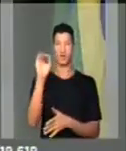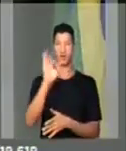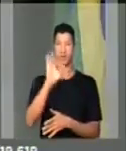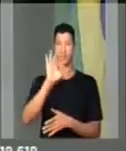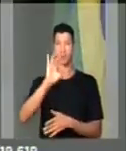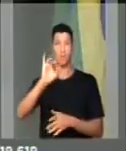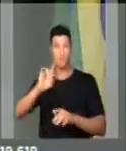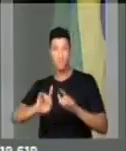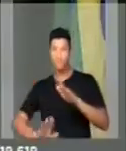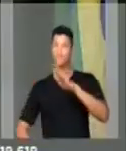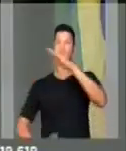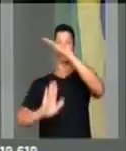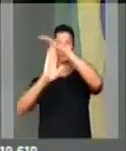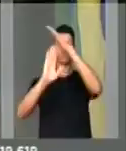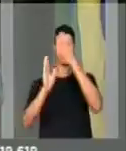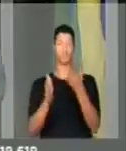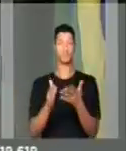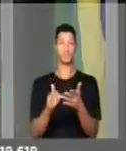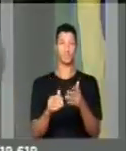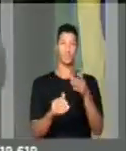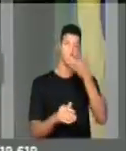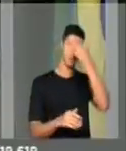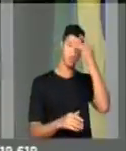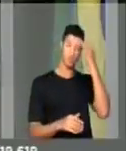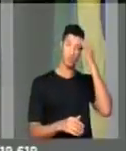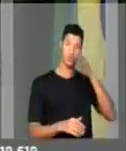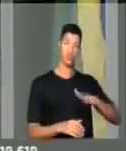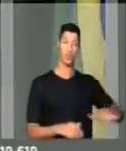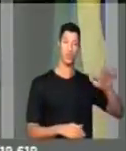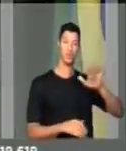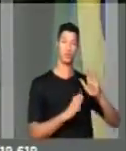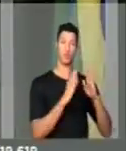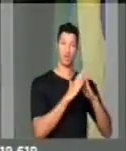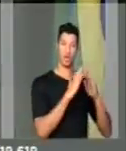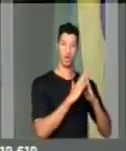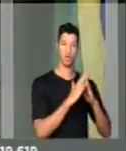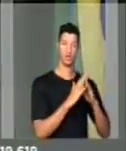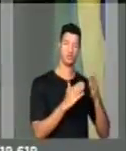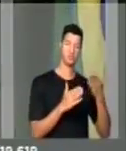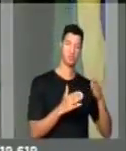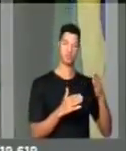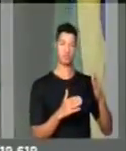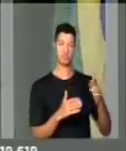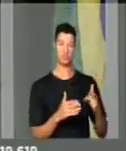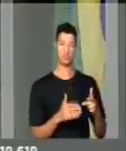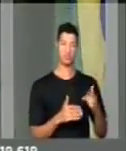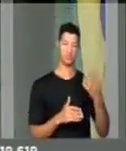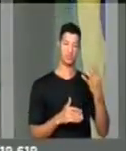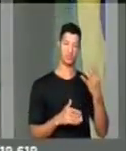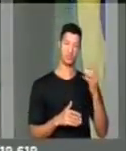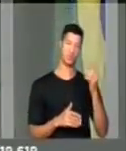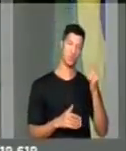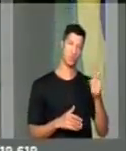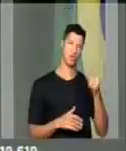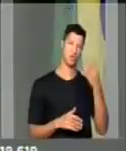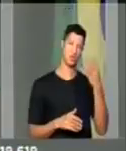70% de uma só vez. E para as pessoas físicas, residência, um reajuste de